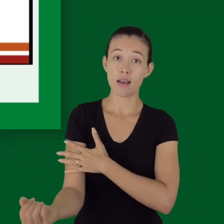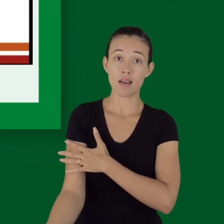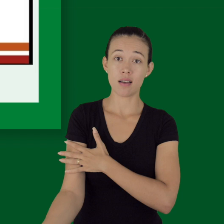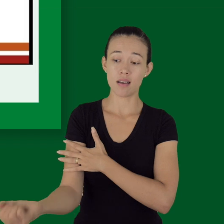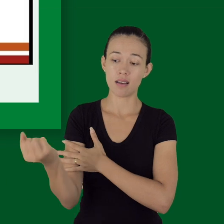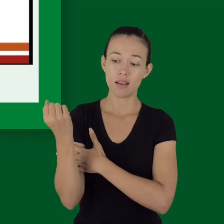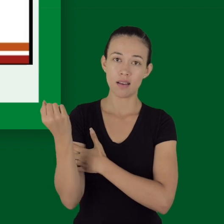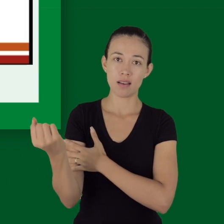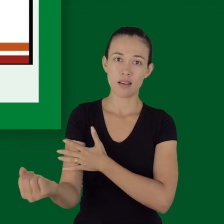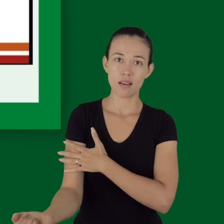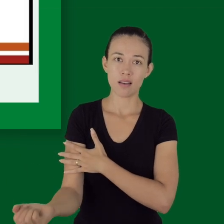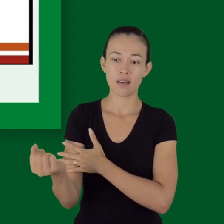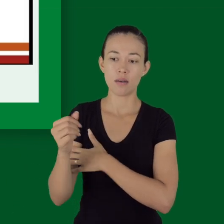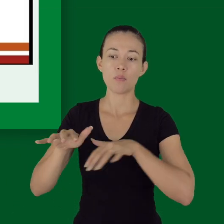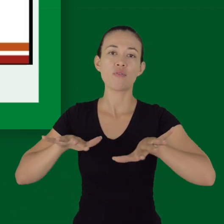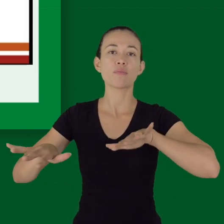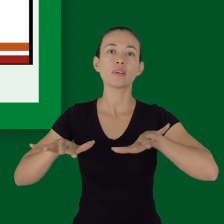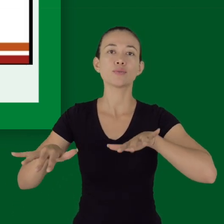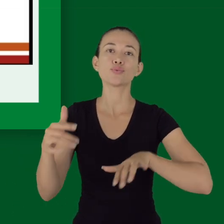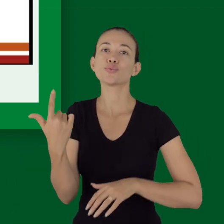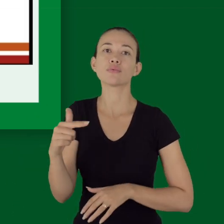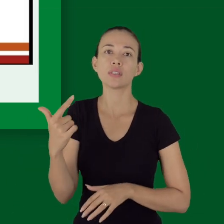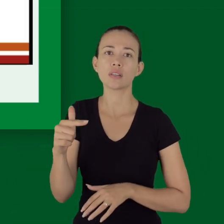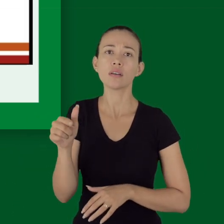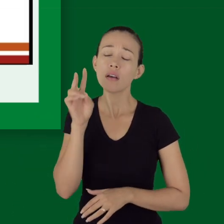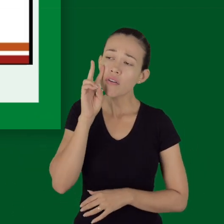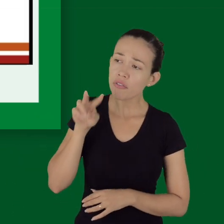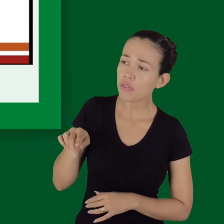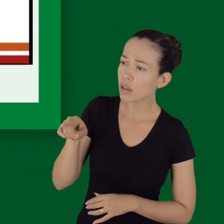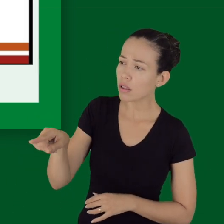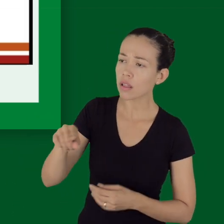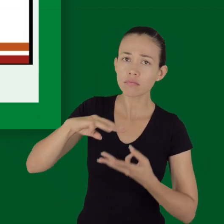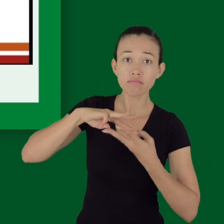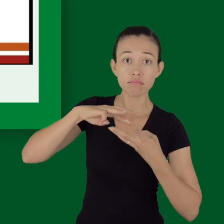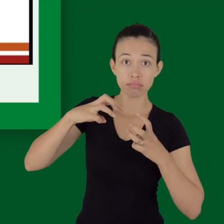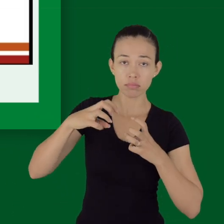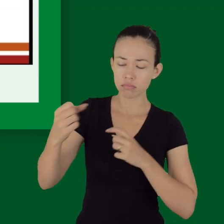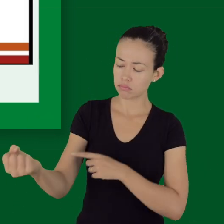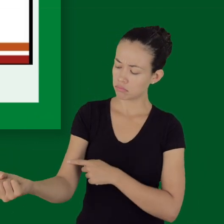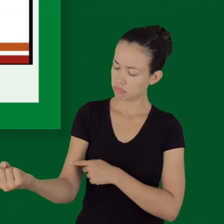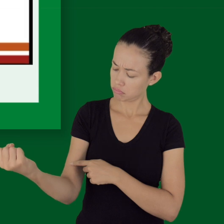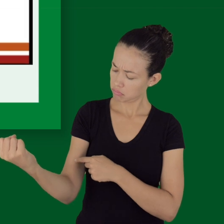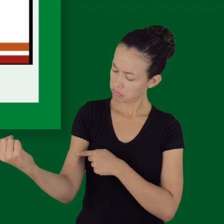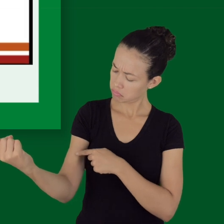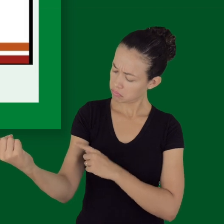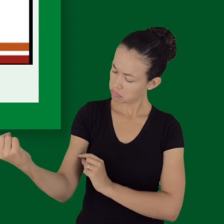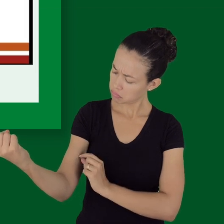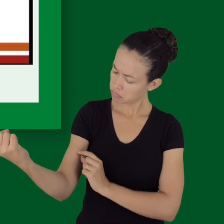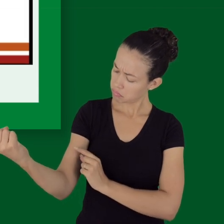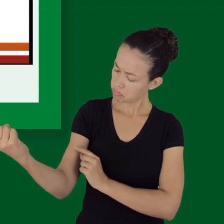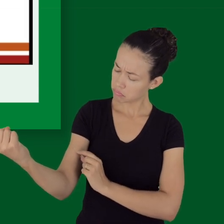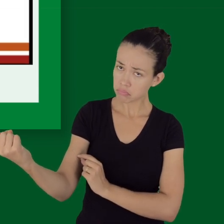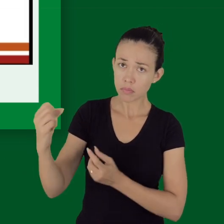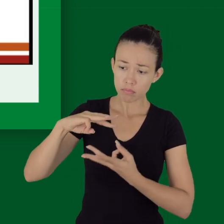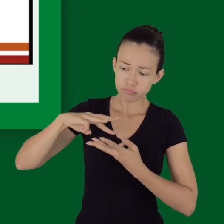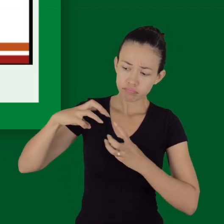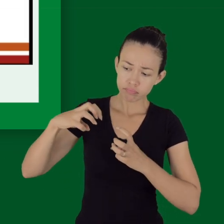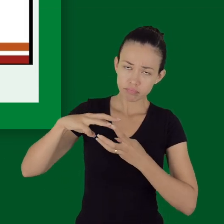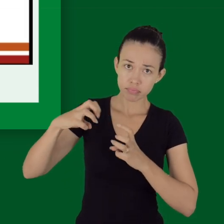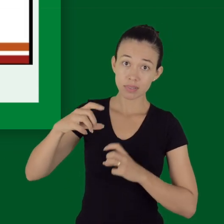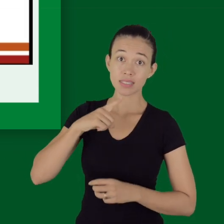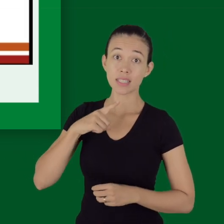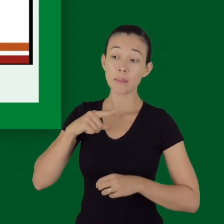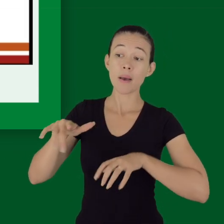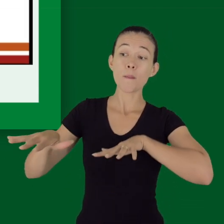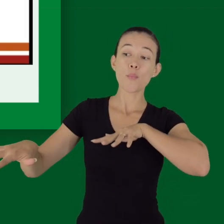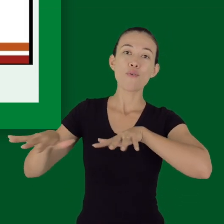o braço. Tá? E ele tem comprometimentos importantes em relação à mobilidade, ele não consegue mexer, mas às vezes você consegue ver o músculo